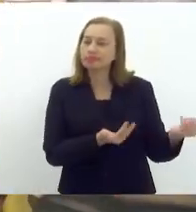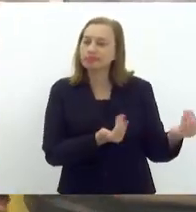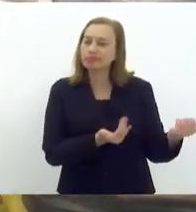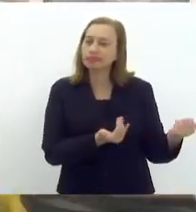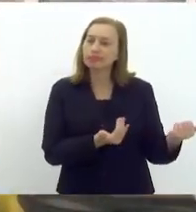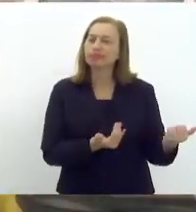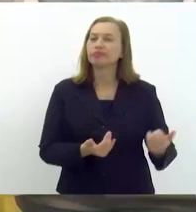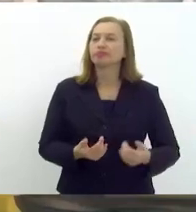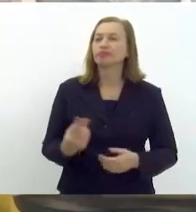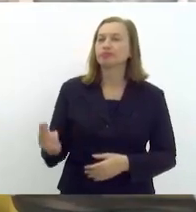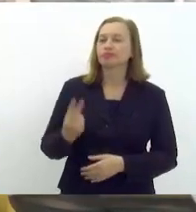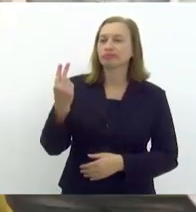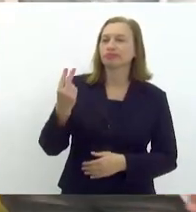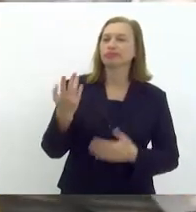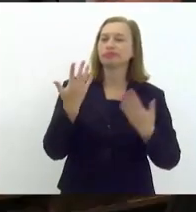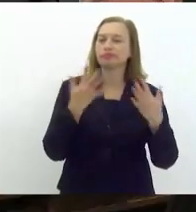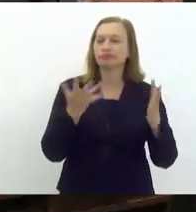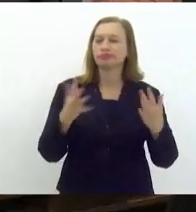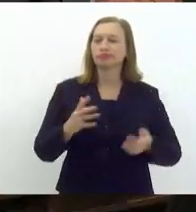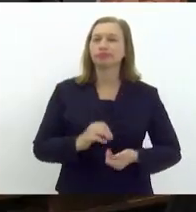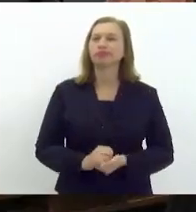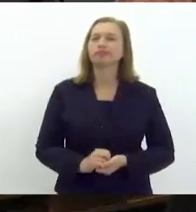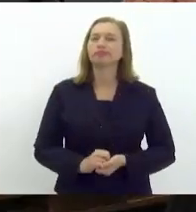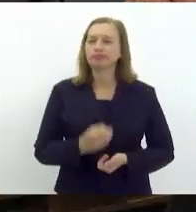juventude mostrar o seu valor parabéns